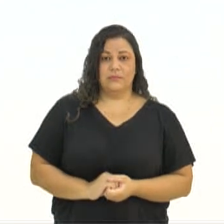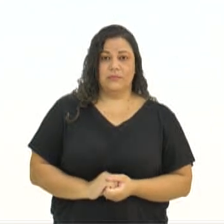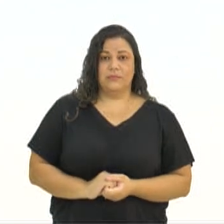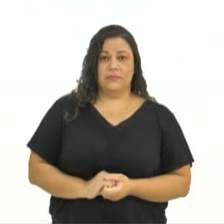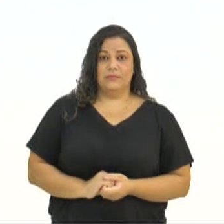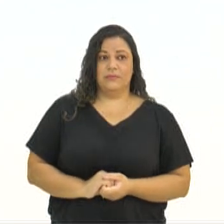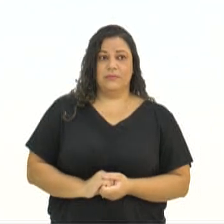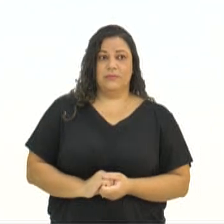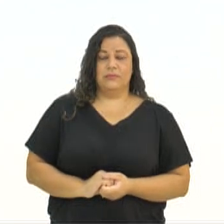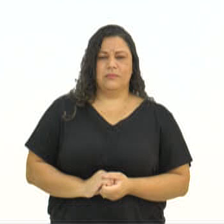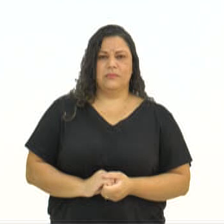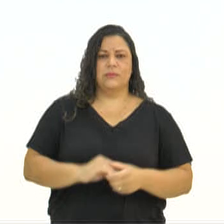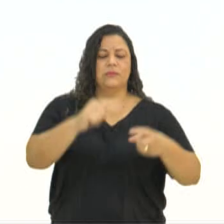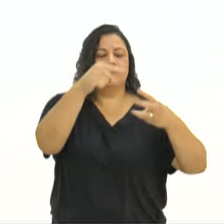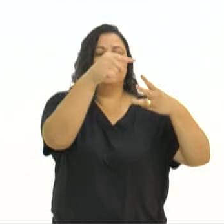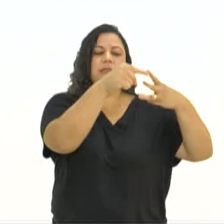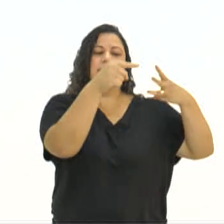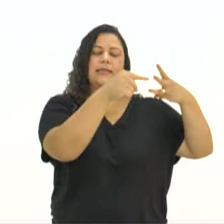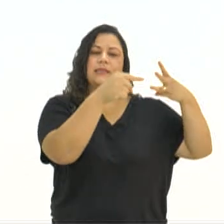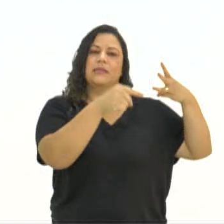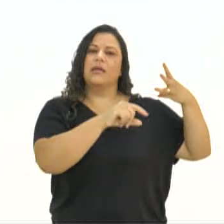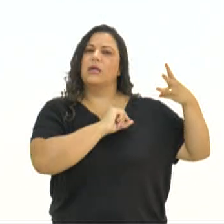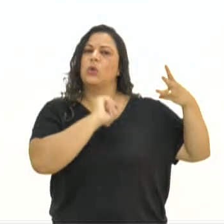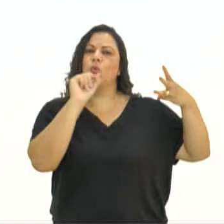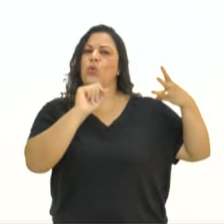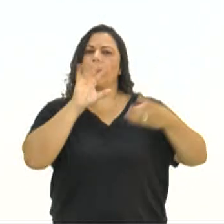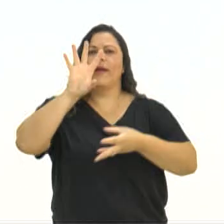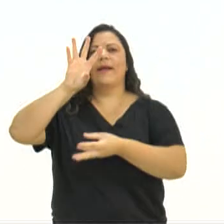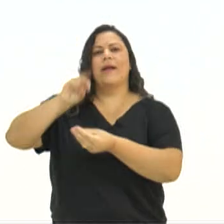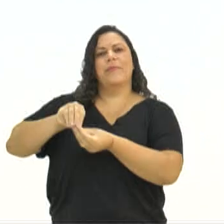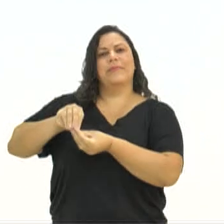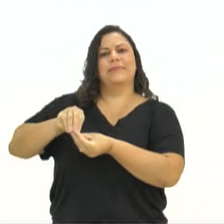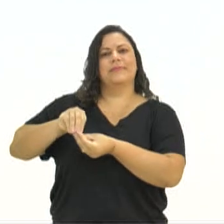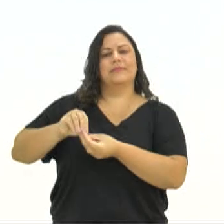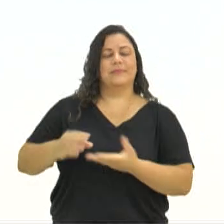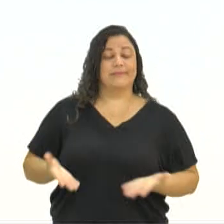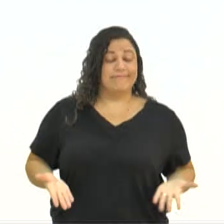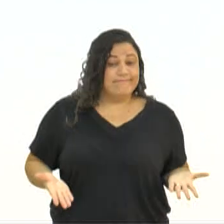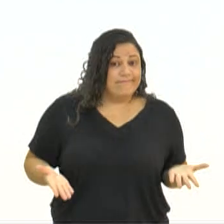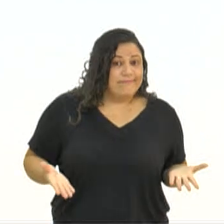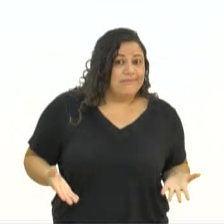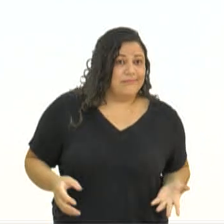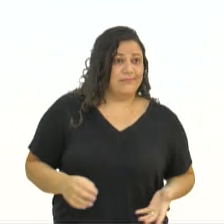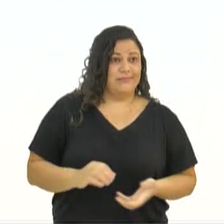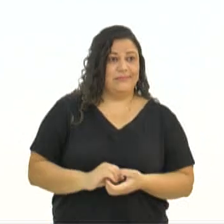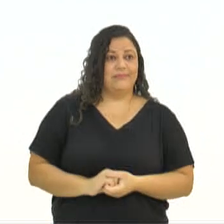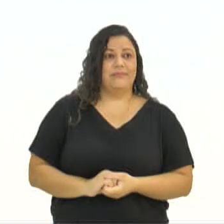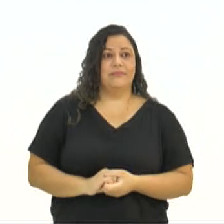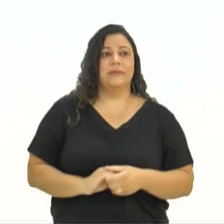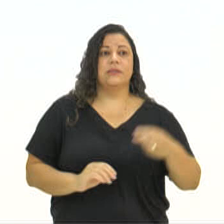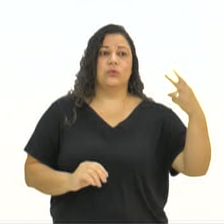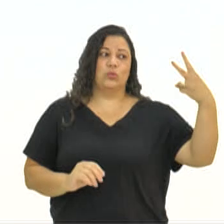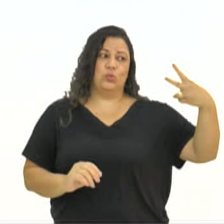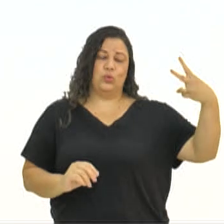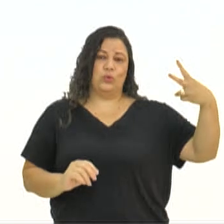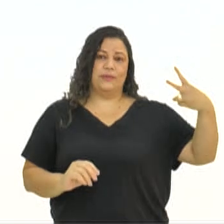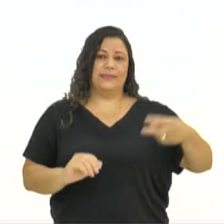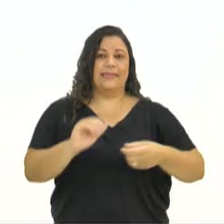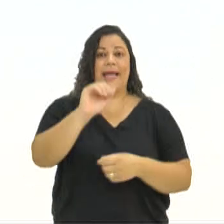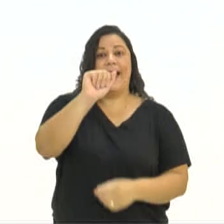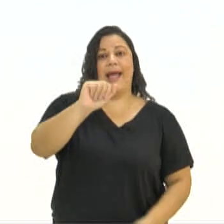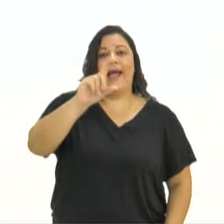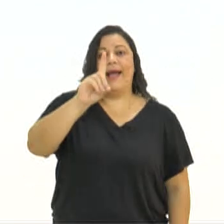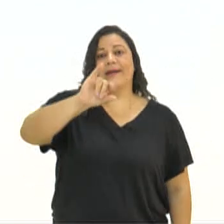criativa. Qual dessas três é uma sinopse, né? E dois, la opção onde há adjetivos